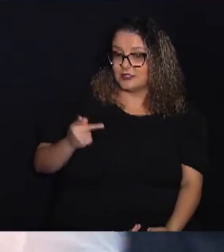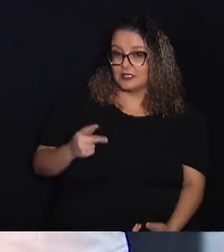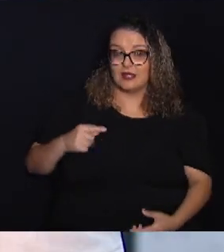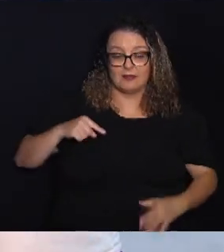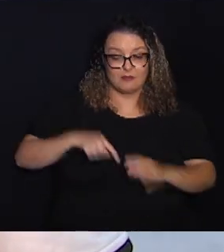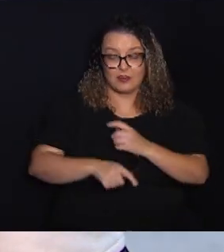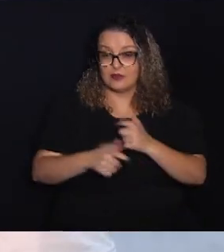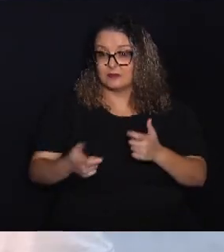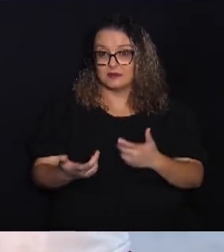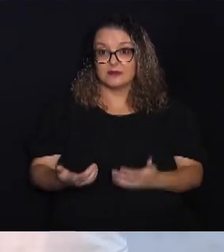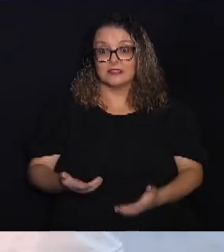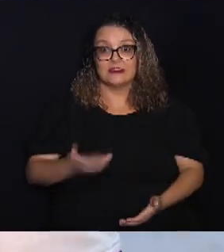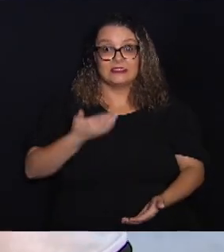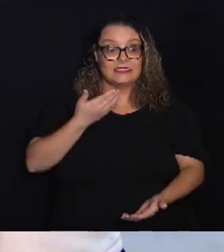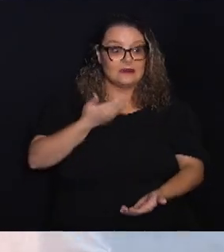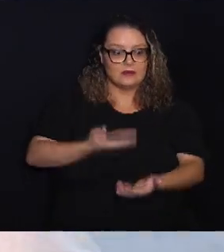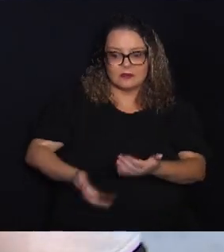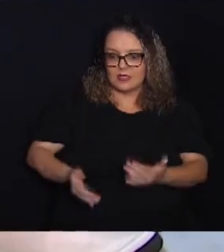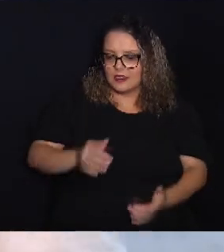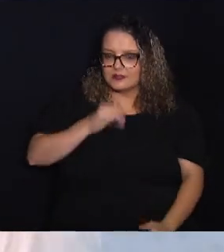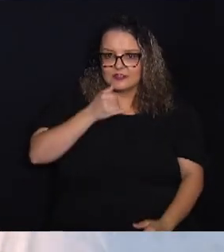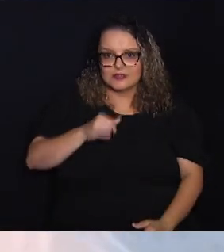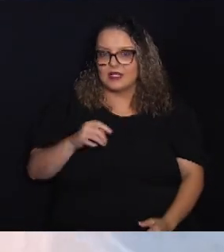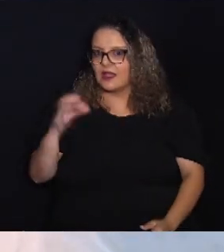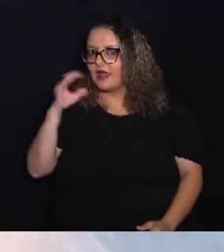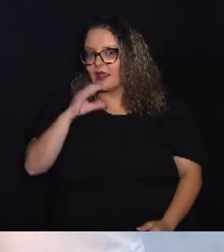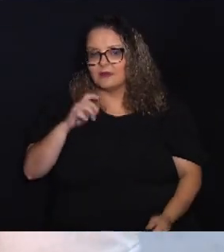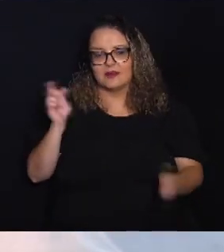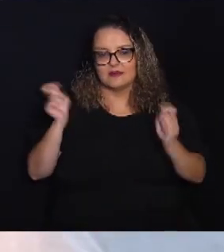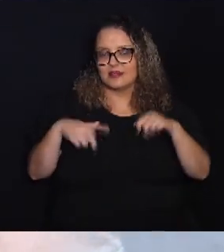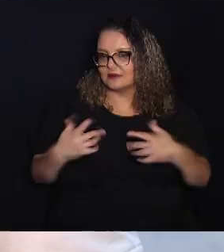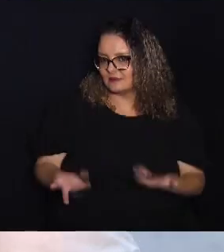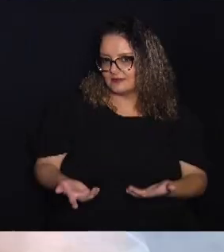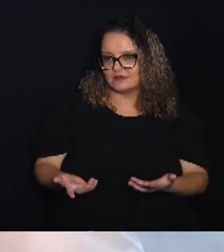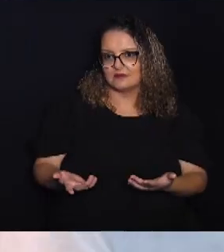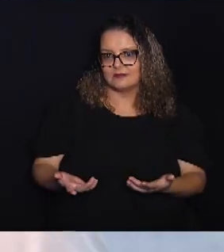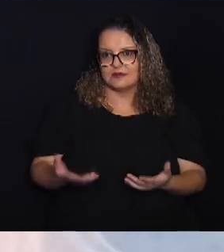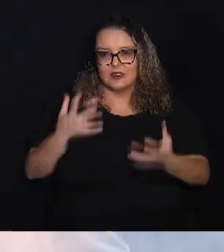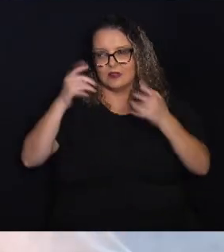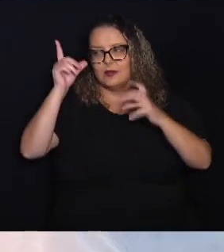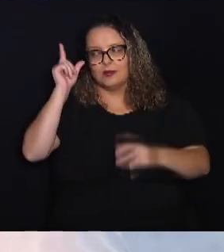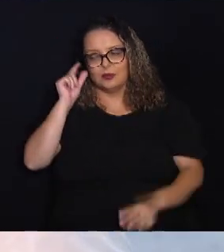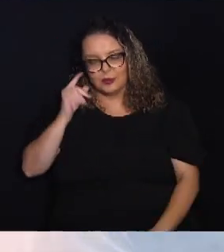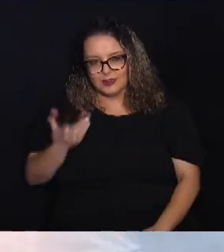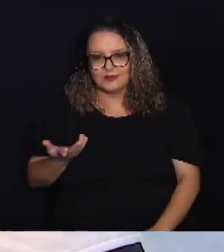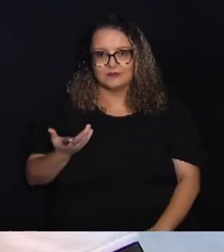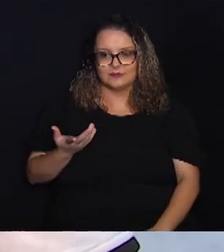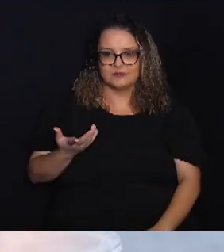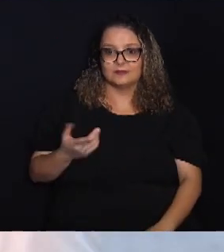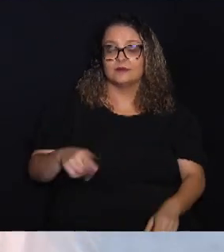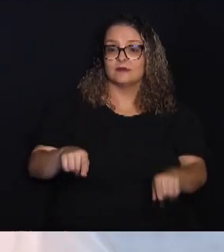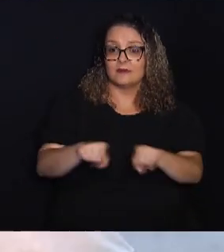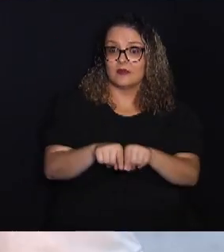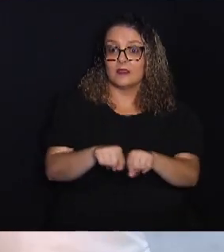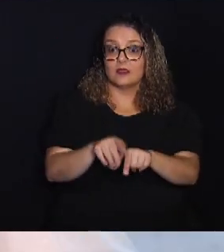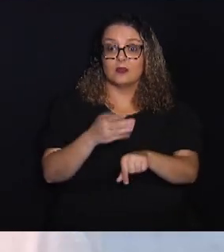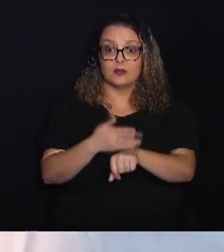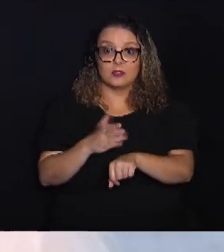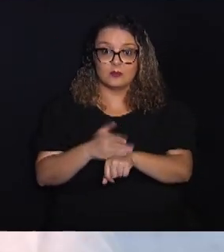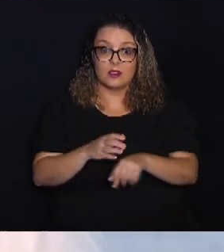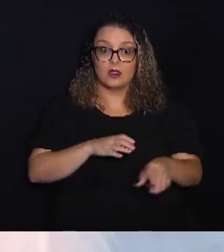O squash é um esporte muito intenso, né? Então é um gasto de energia rápido e eficiente. Então, assim, para desestressar